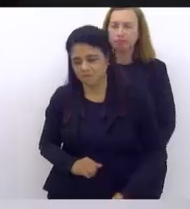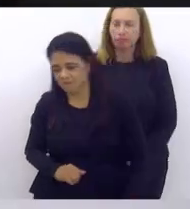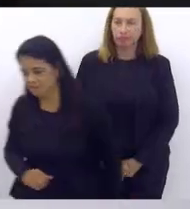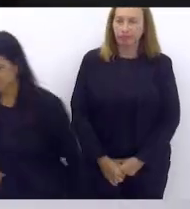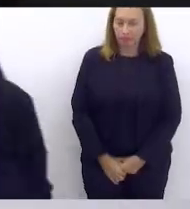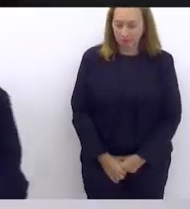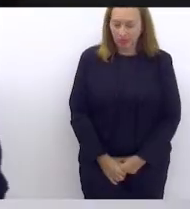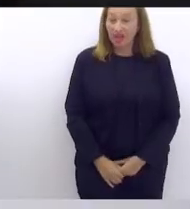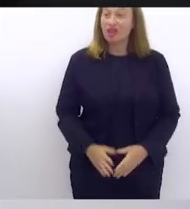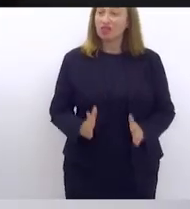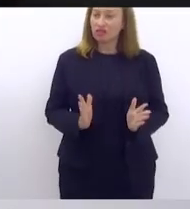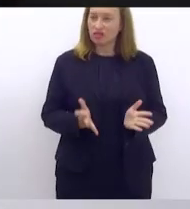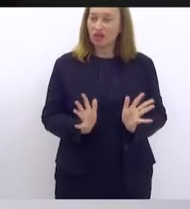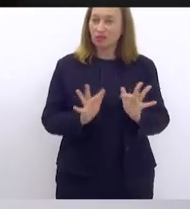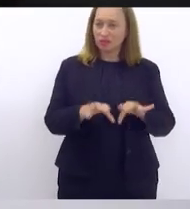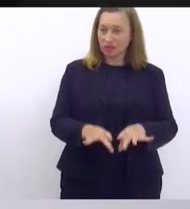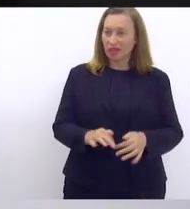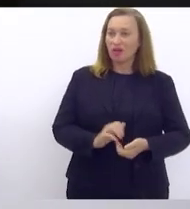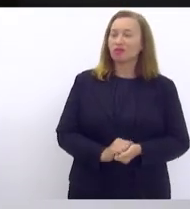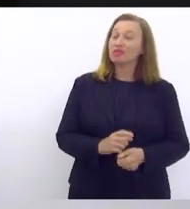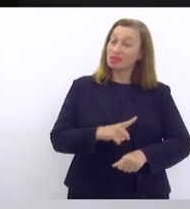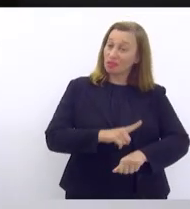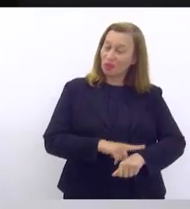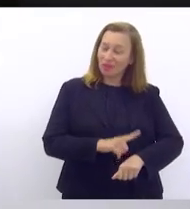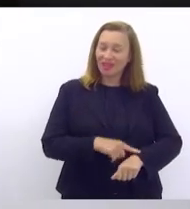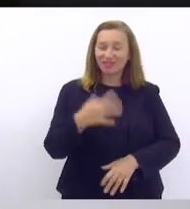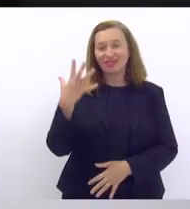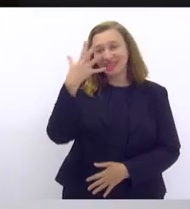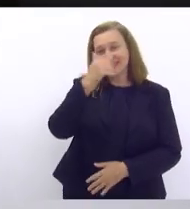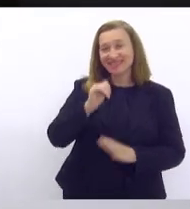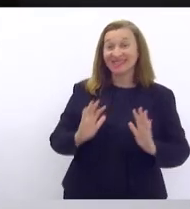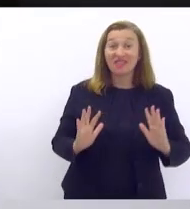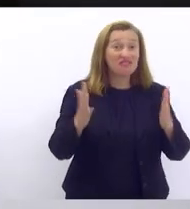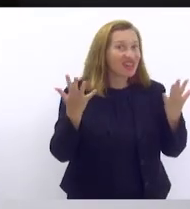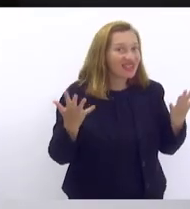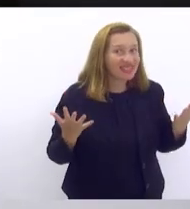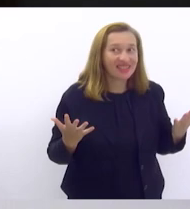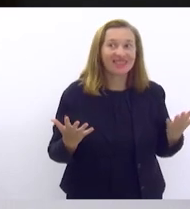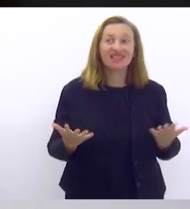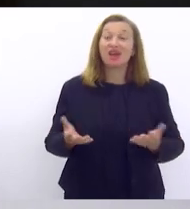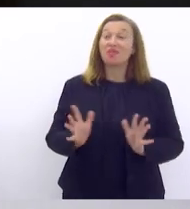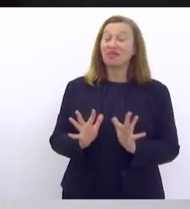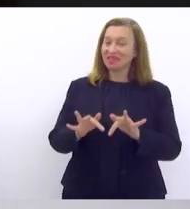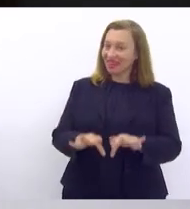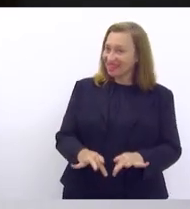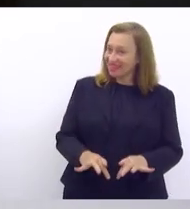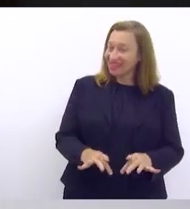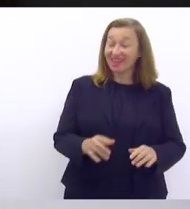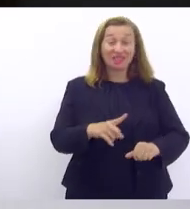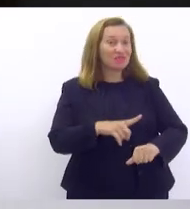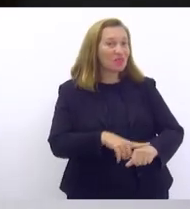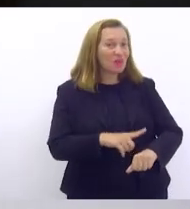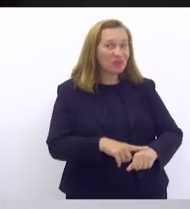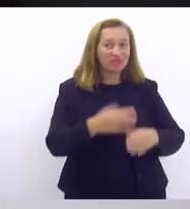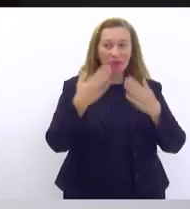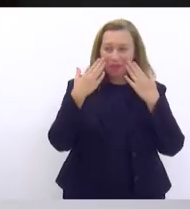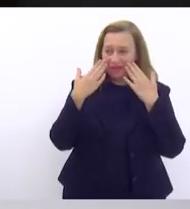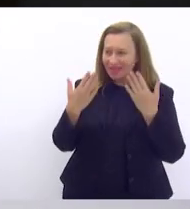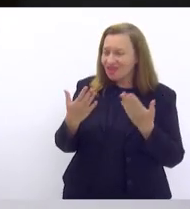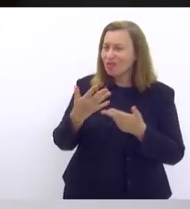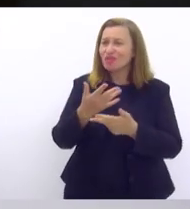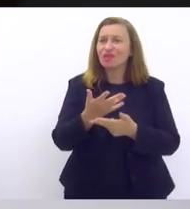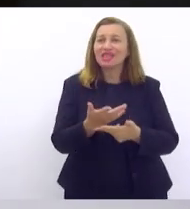Estamos chegando já no final deste momento lindo, desta festa bonita. E para finalizar, então, este momento de apresentações,